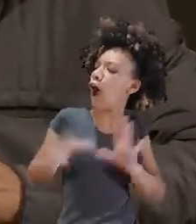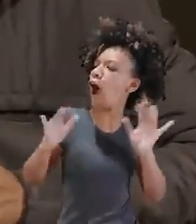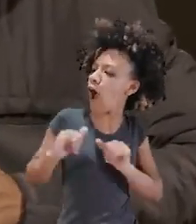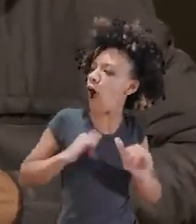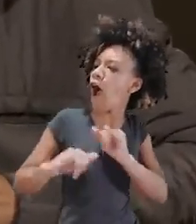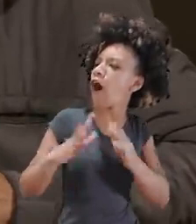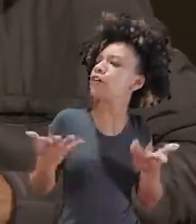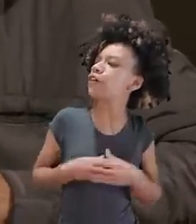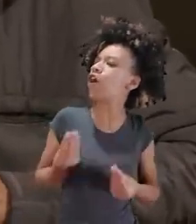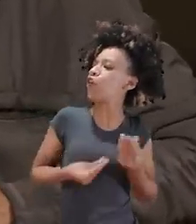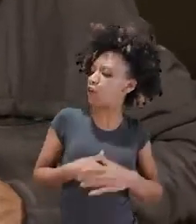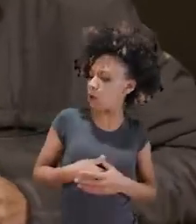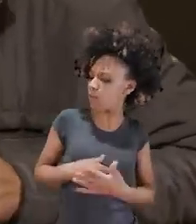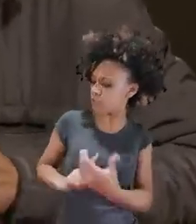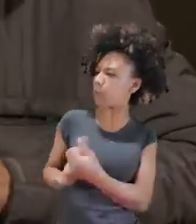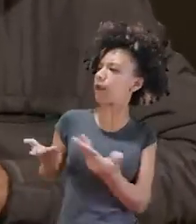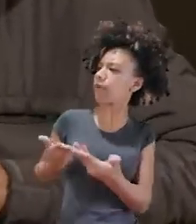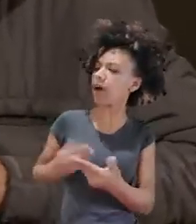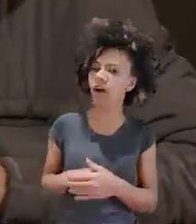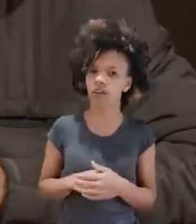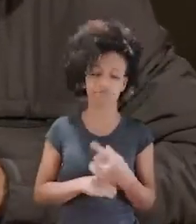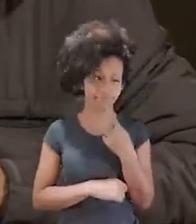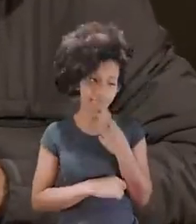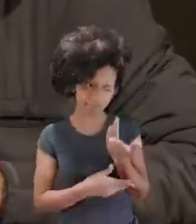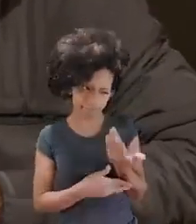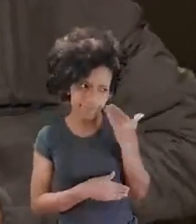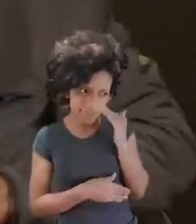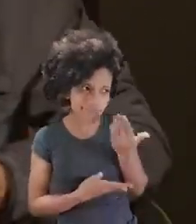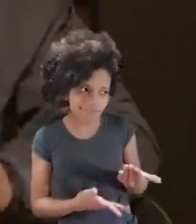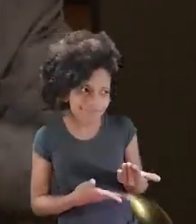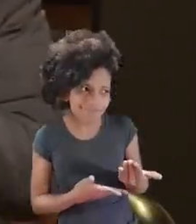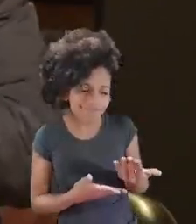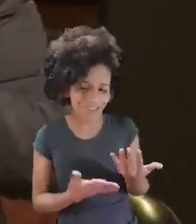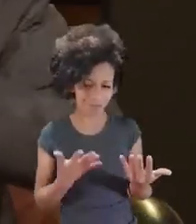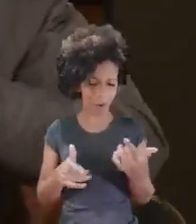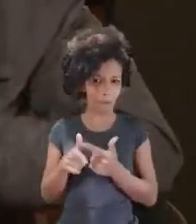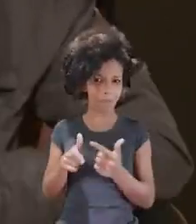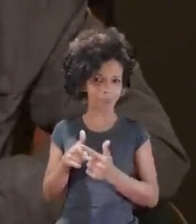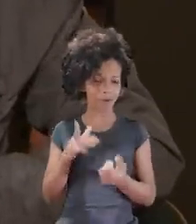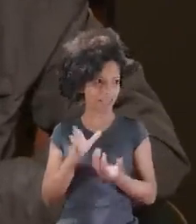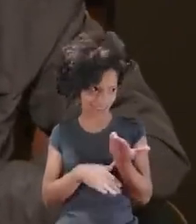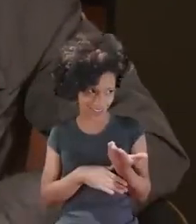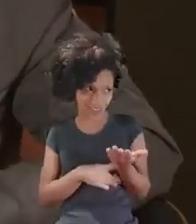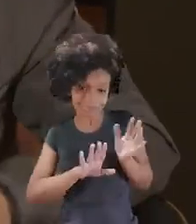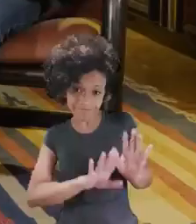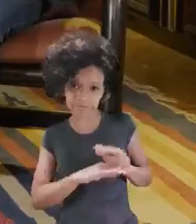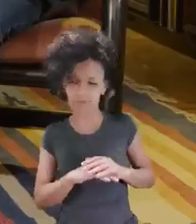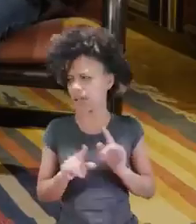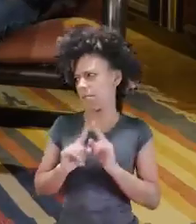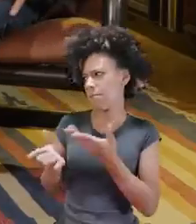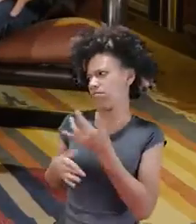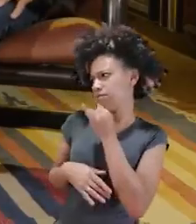a guerra Terá que ir como é que tu tá querendo empreender agora o seu pai ter o tipo de problema que isso causa